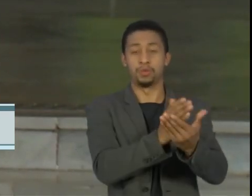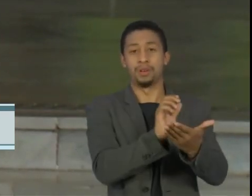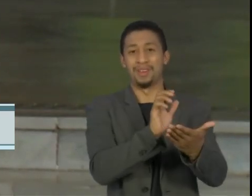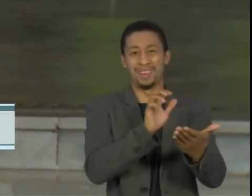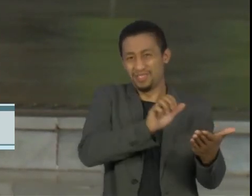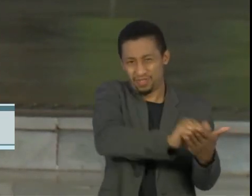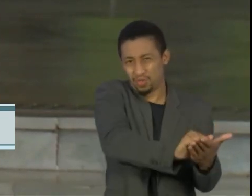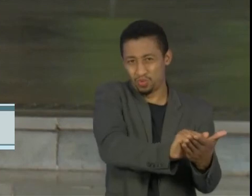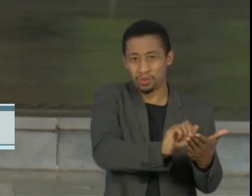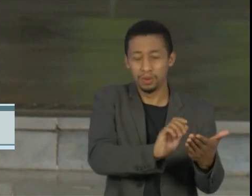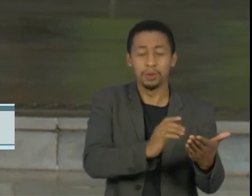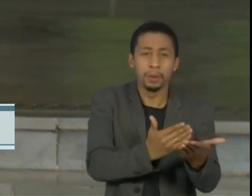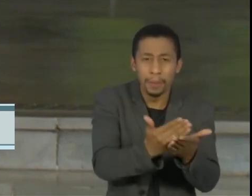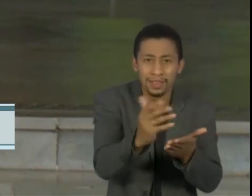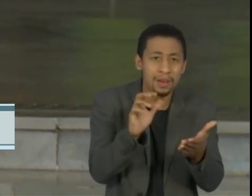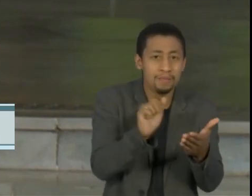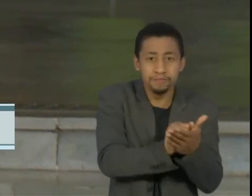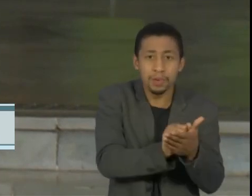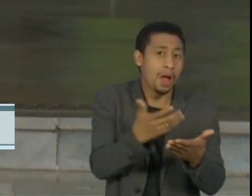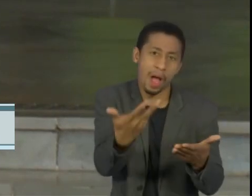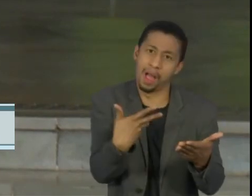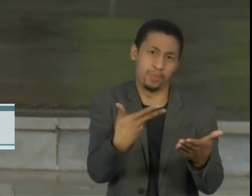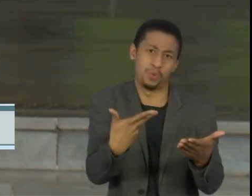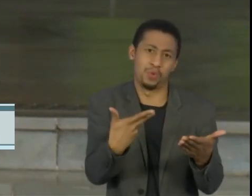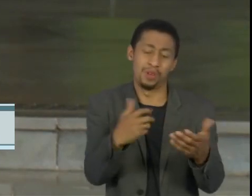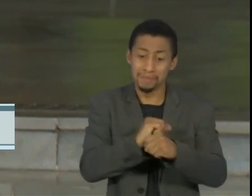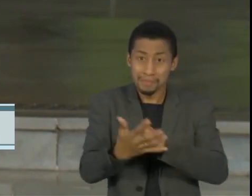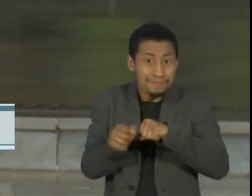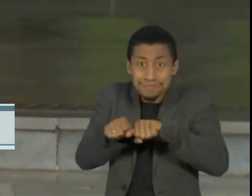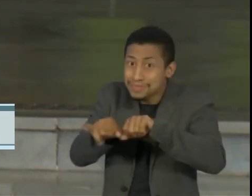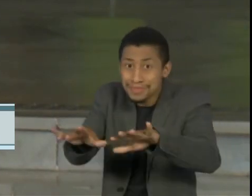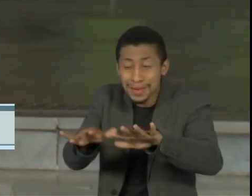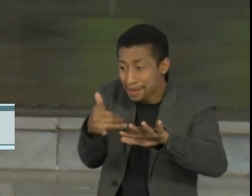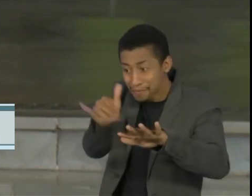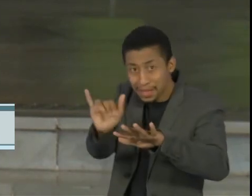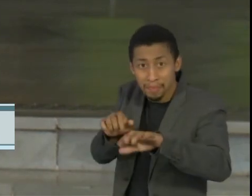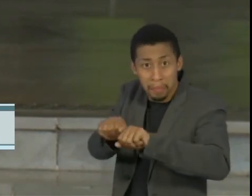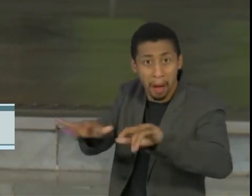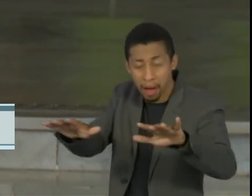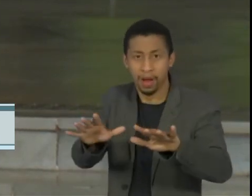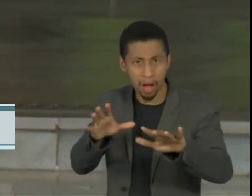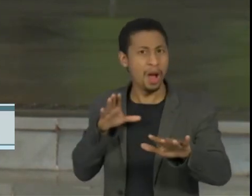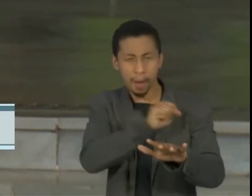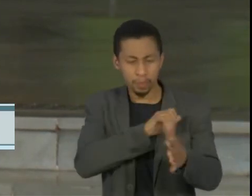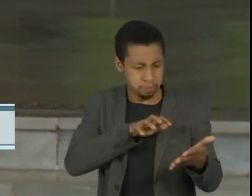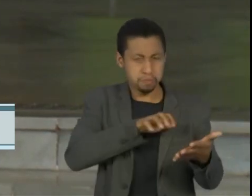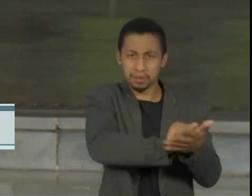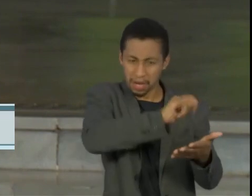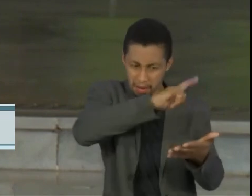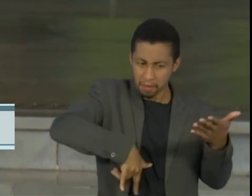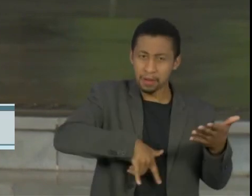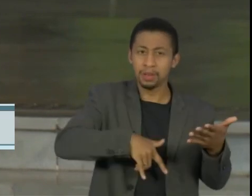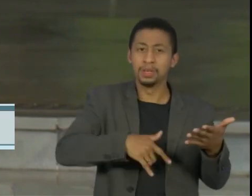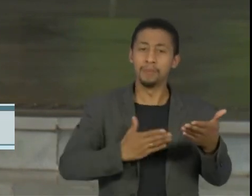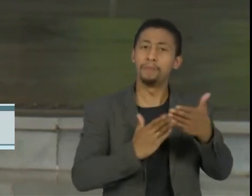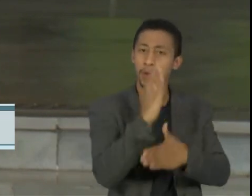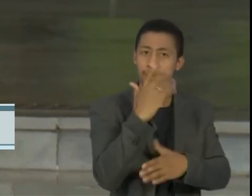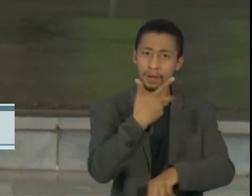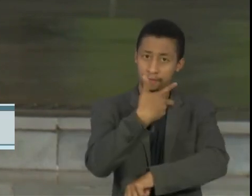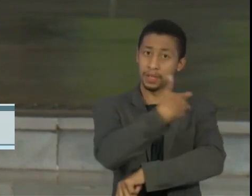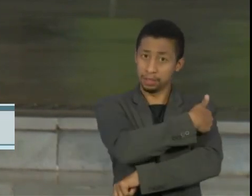muito rapidamente, porque nós estamos no meio da epidemia, como eu disse, e, portanto, é muito provável que antes do fim do ano a